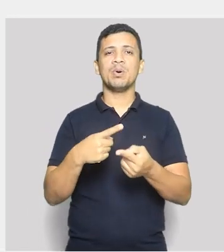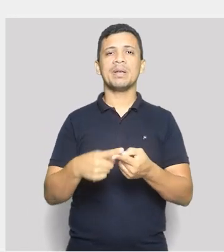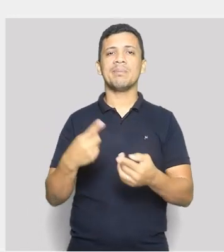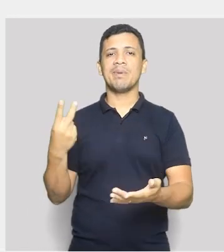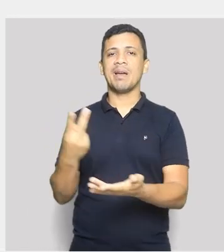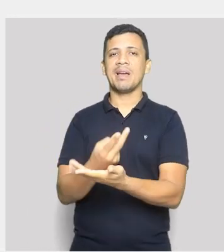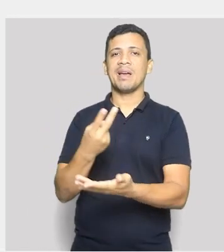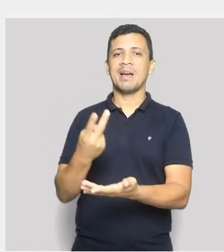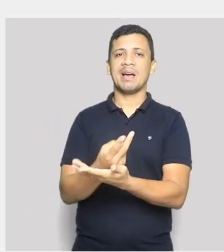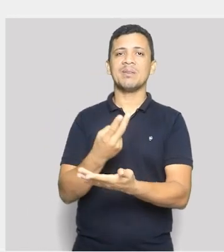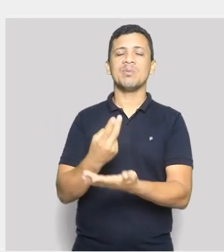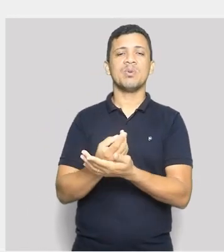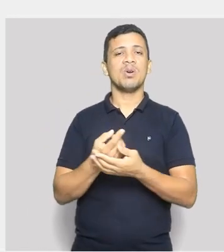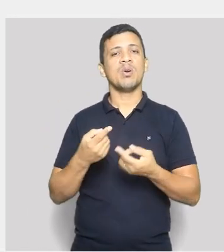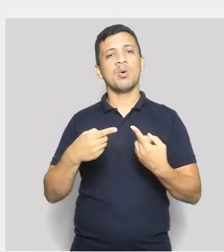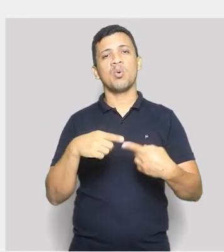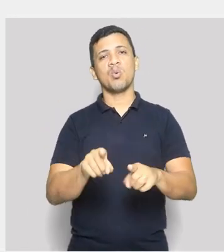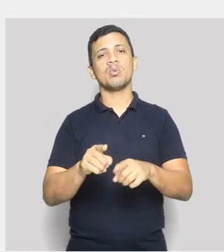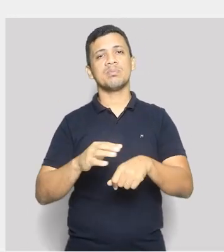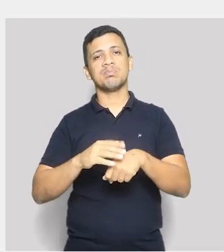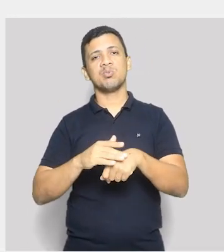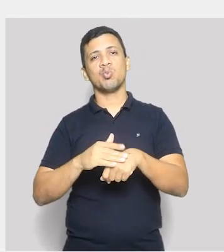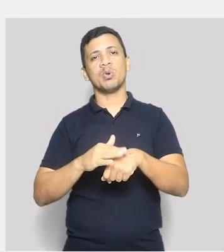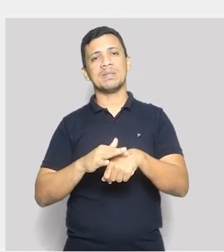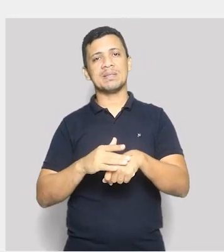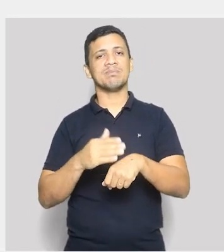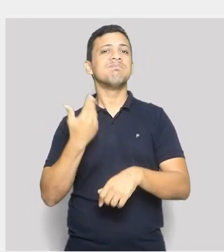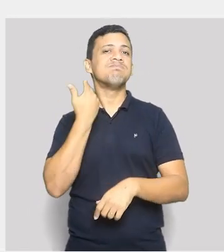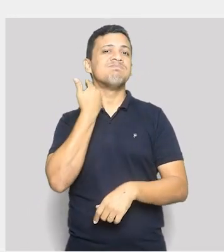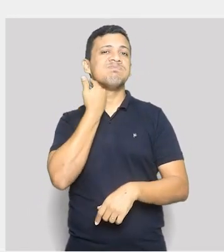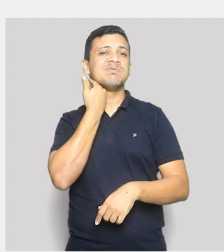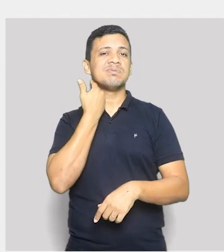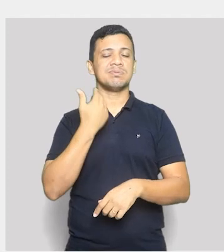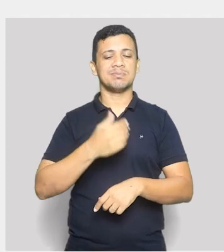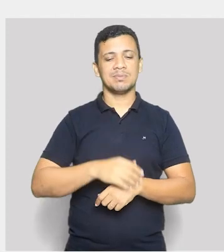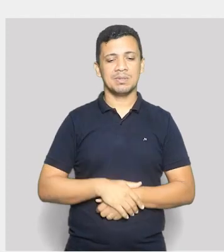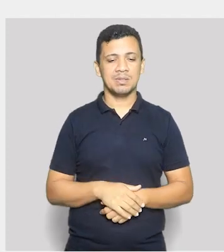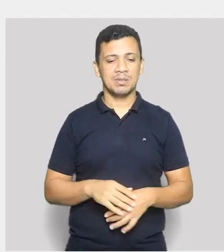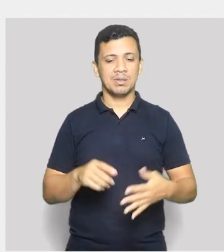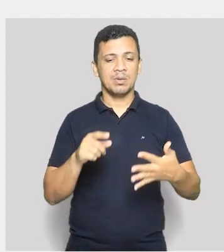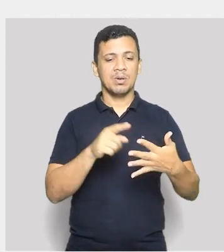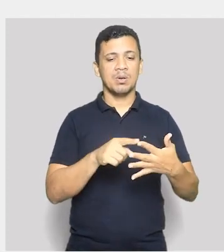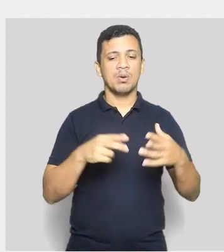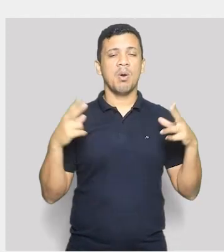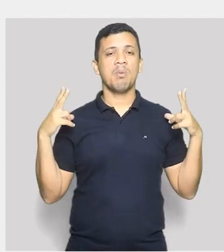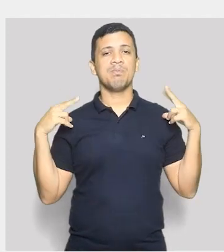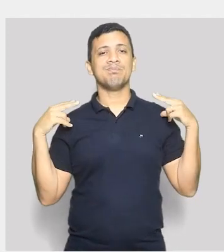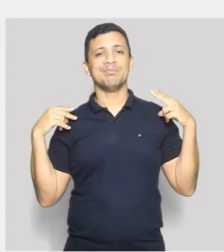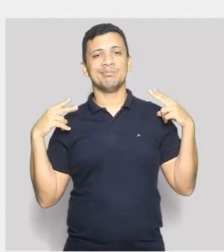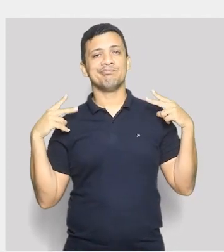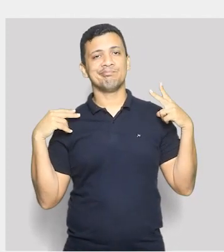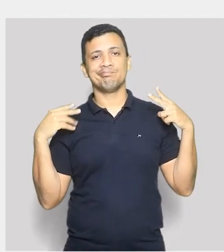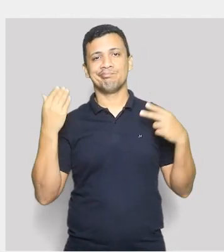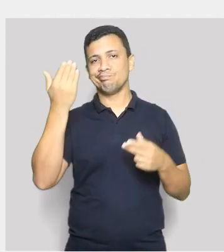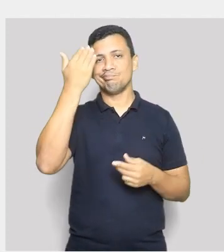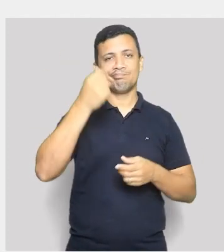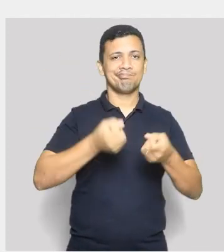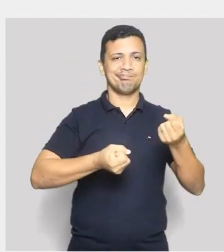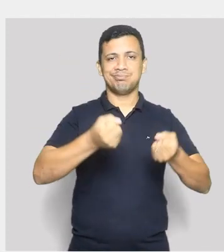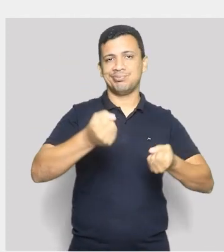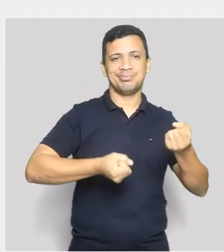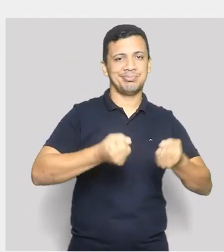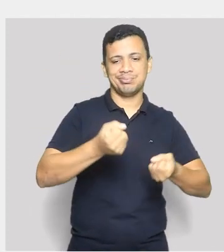combate à dengue. Seria isso consequência? Como os motoristas são imprudentes, o índice de acidentes só aumenta a cada